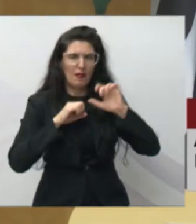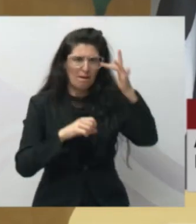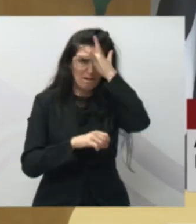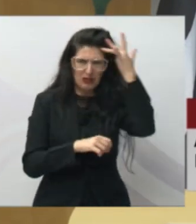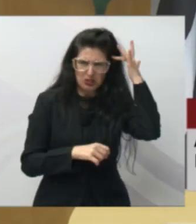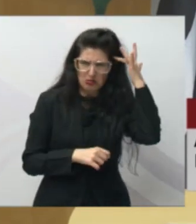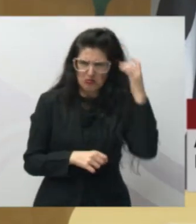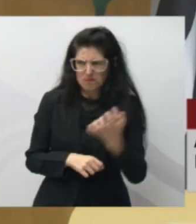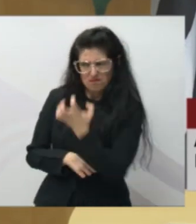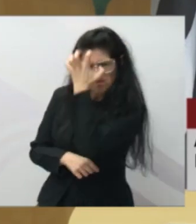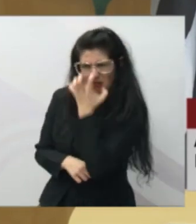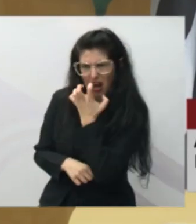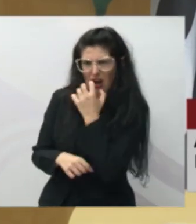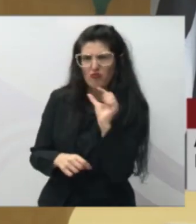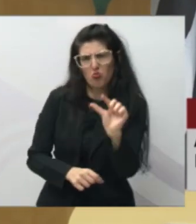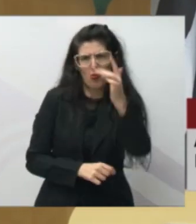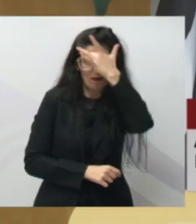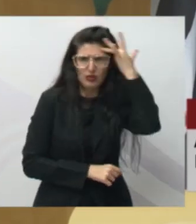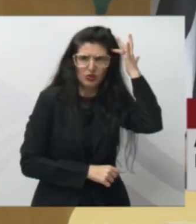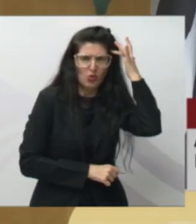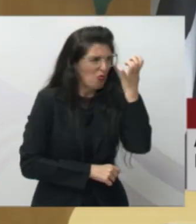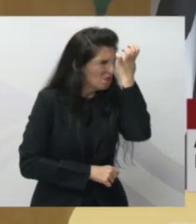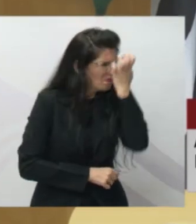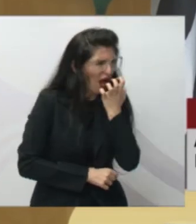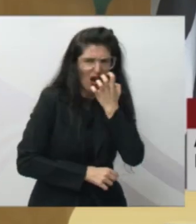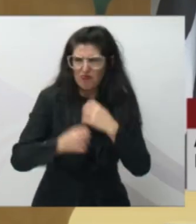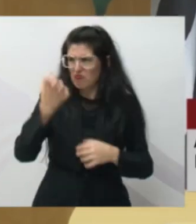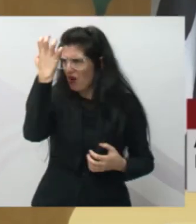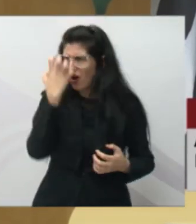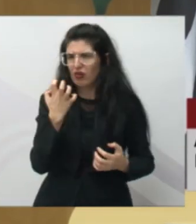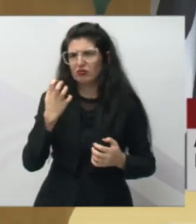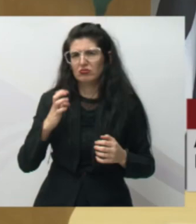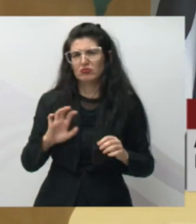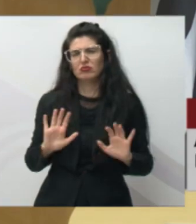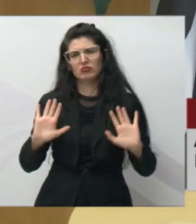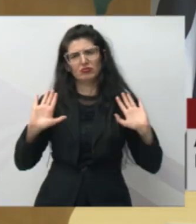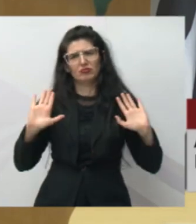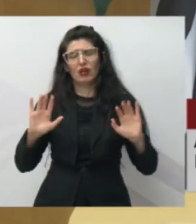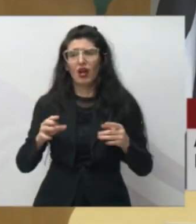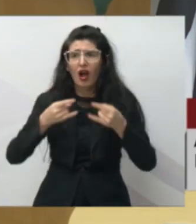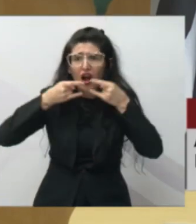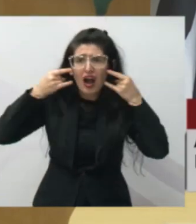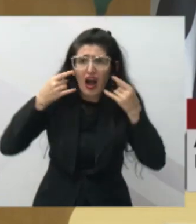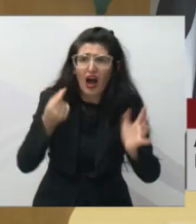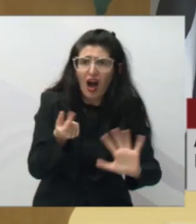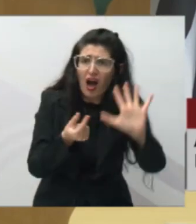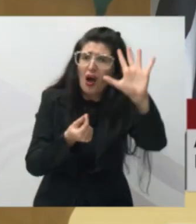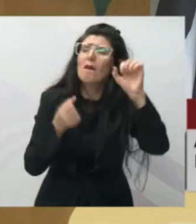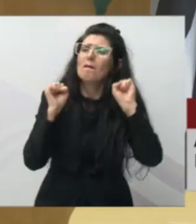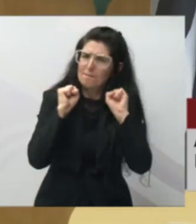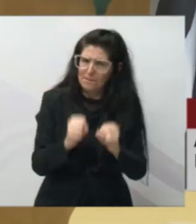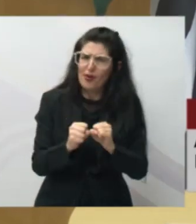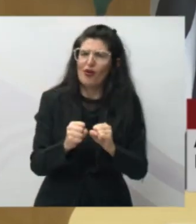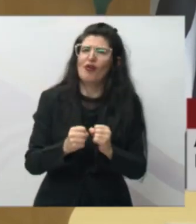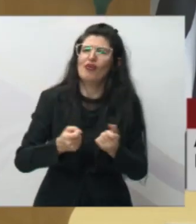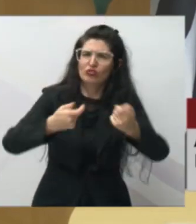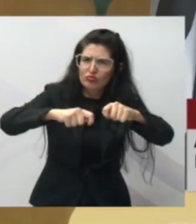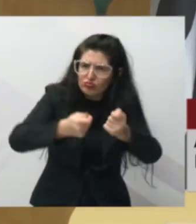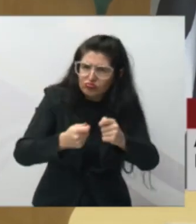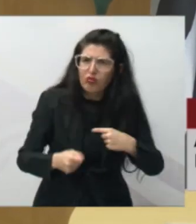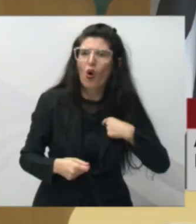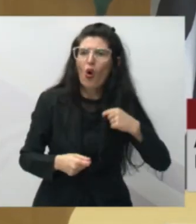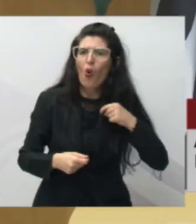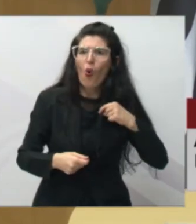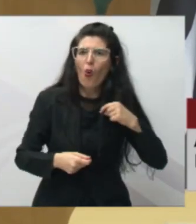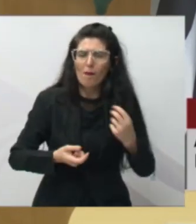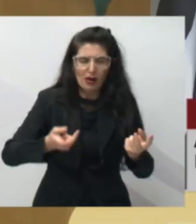Está na hora de cada um fazer a sua parte. Máscara é cara, mas pode fazer de malha. Você